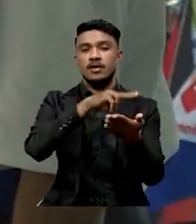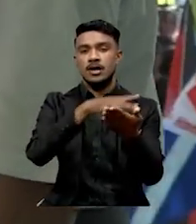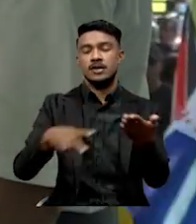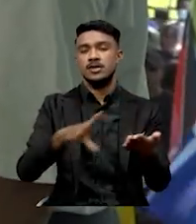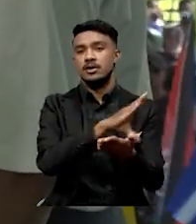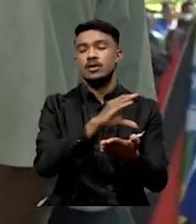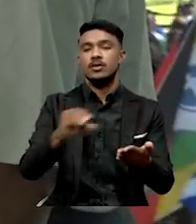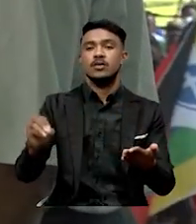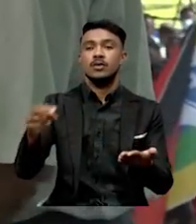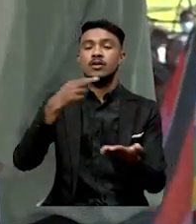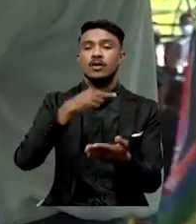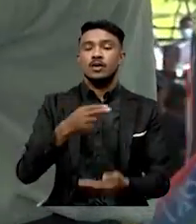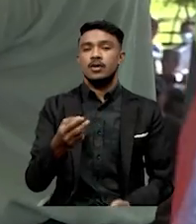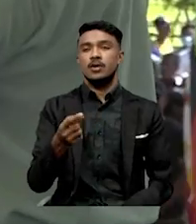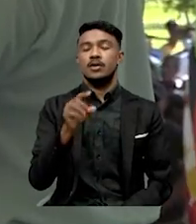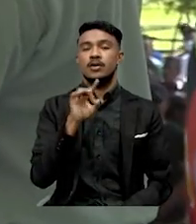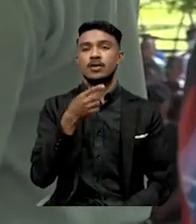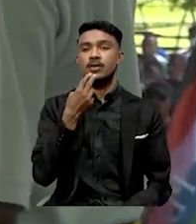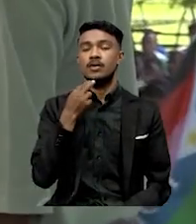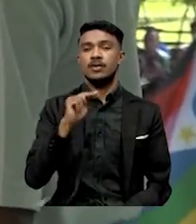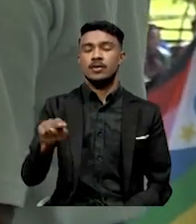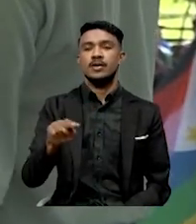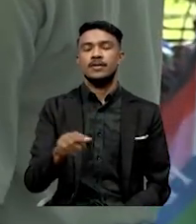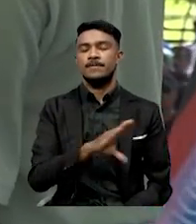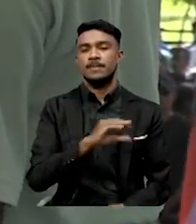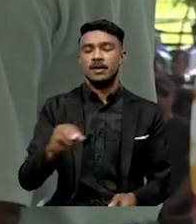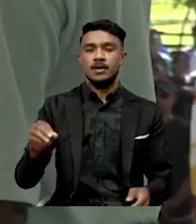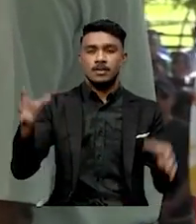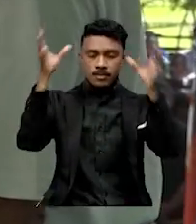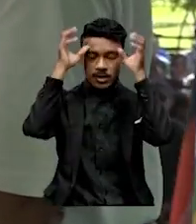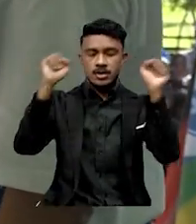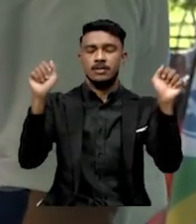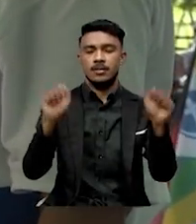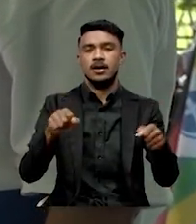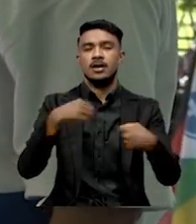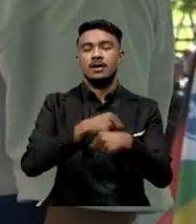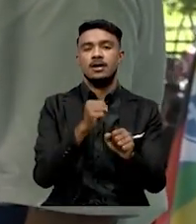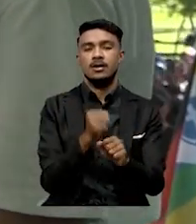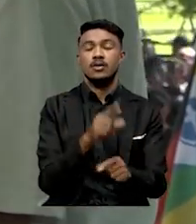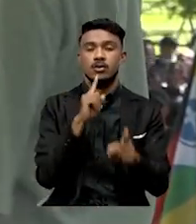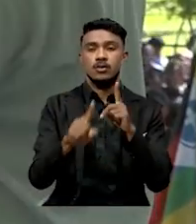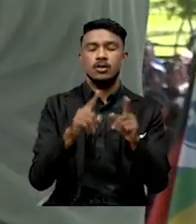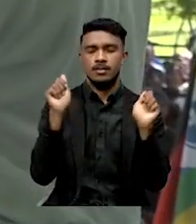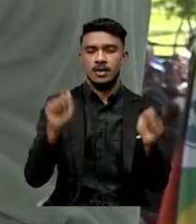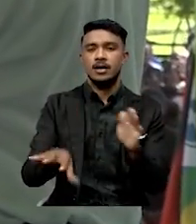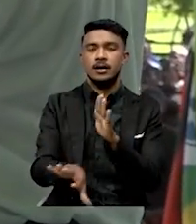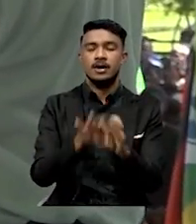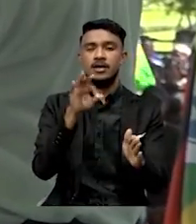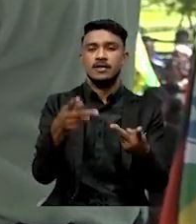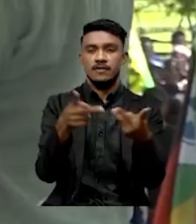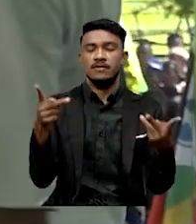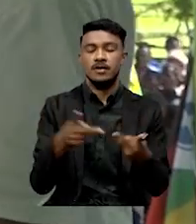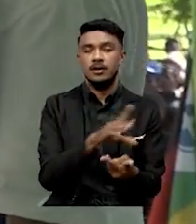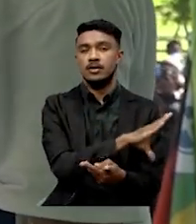ódio. E da nem a presidência carajalo. Olha, para retan fatin, retan